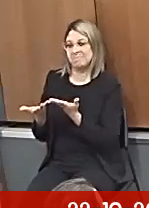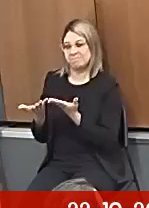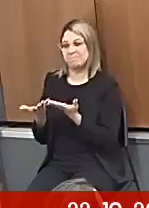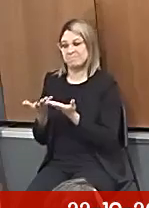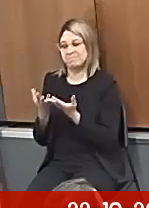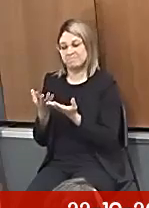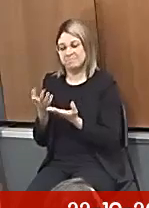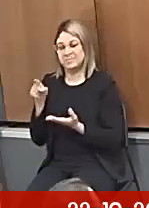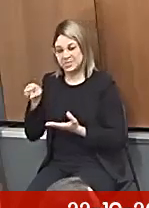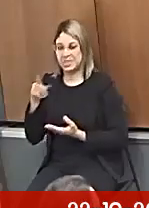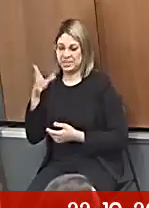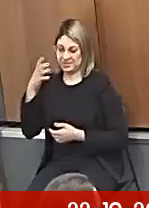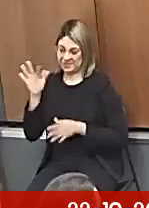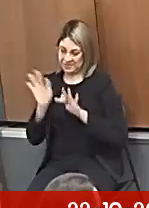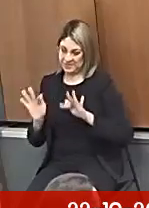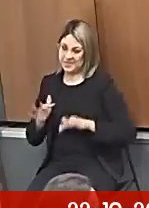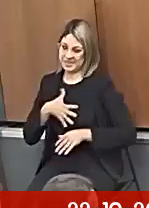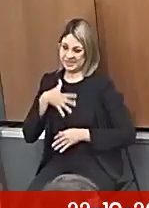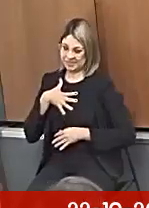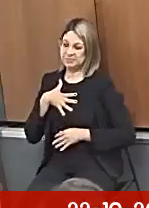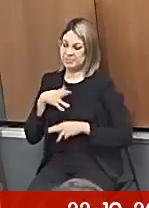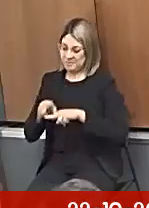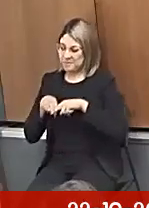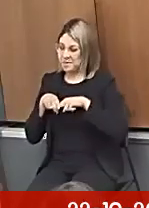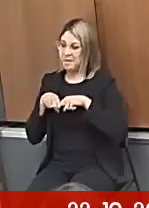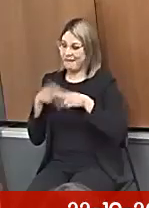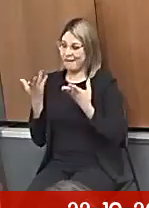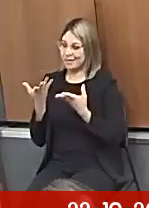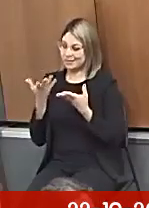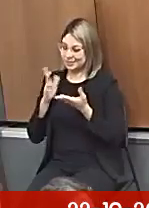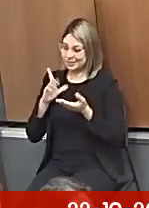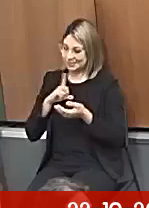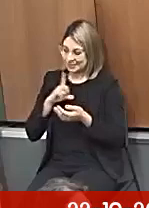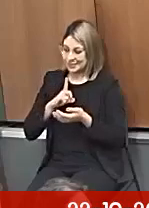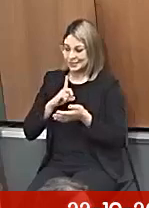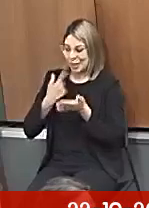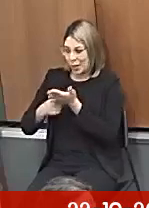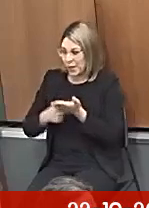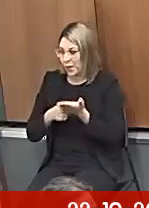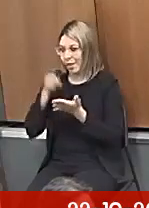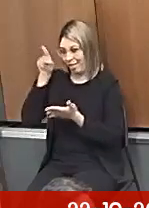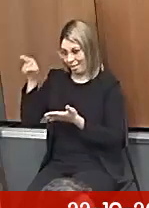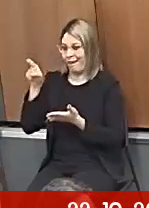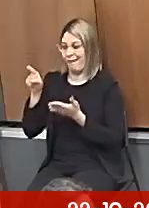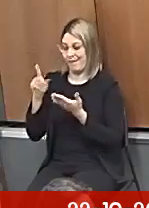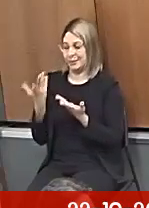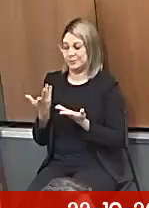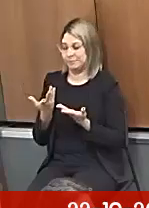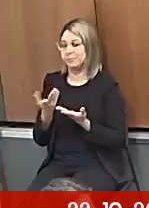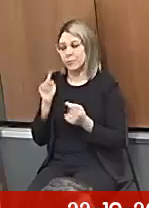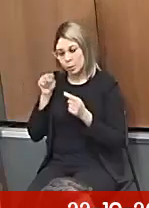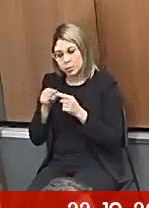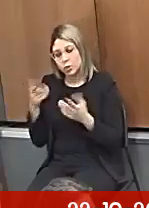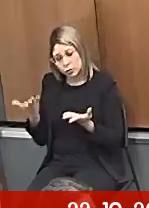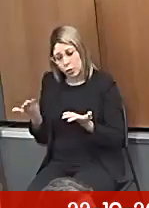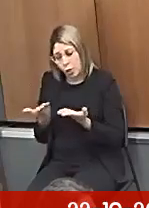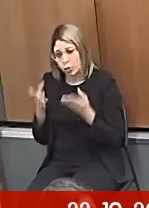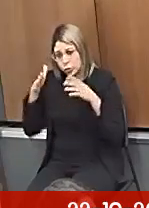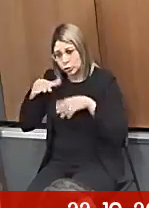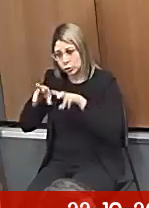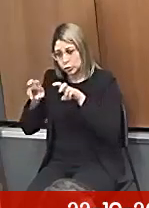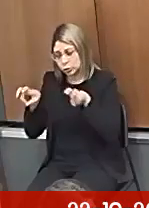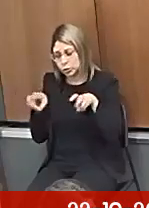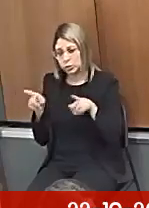que saiu de lá muito feliz de ver o resultado de uma audiência pública. E esse é o propósito maior dessa audiência. Ainda mais com essa